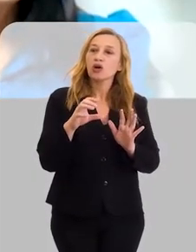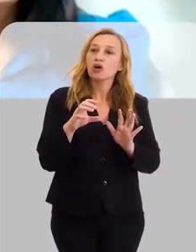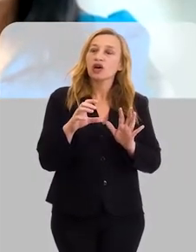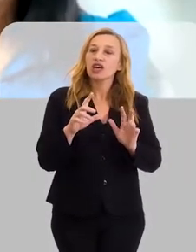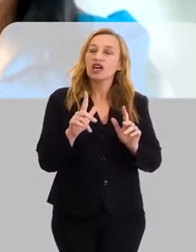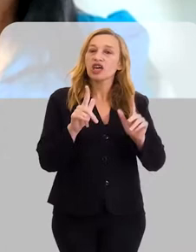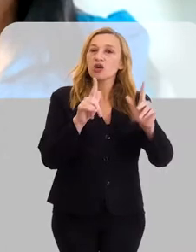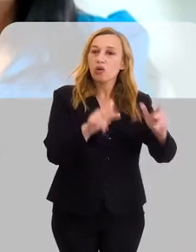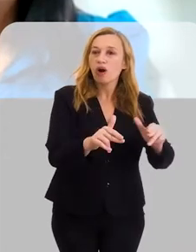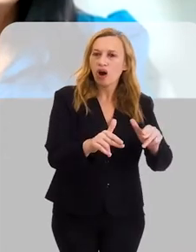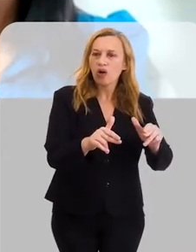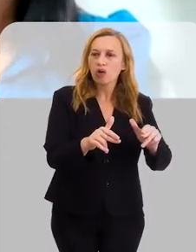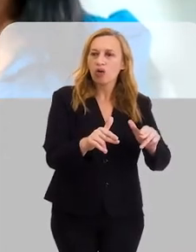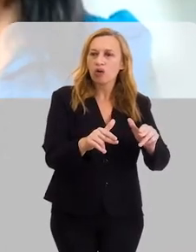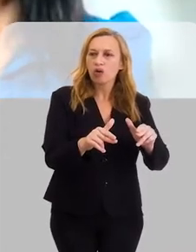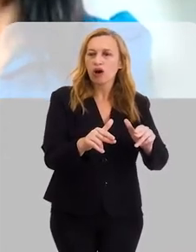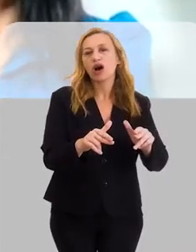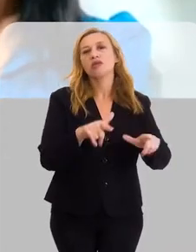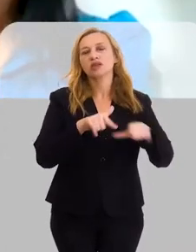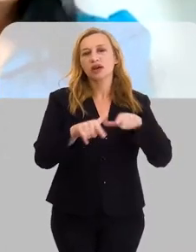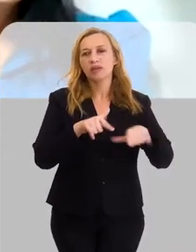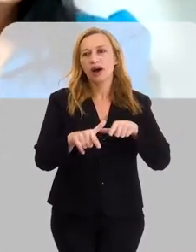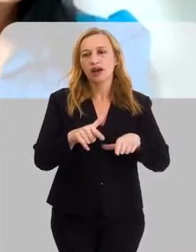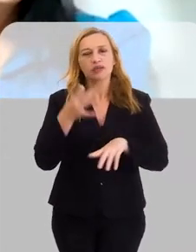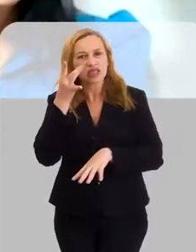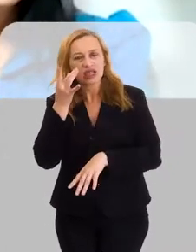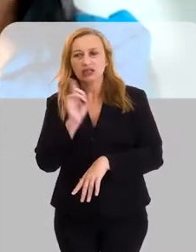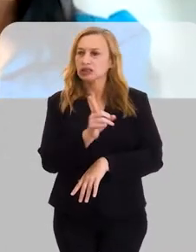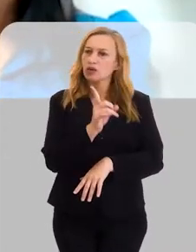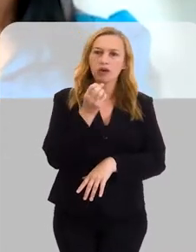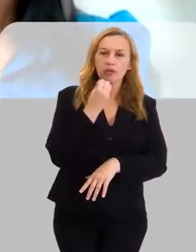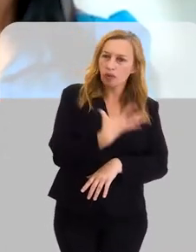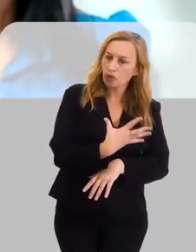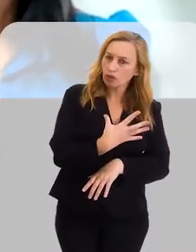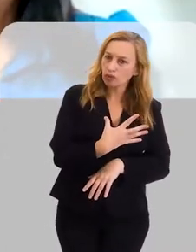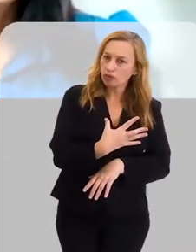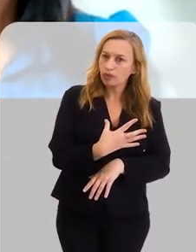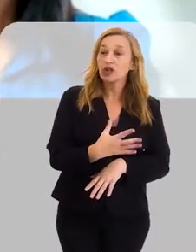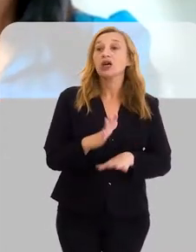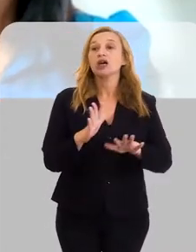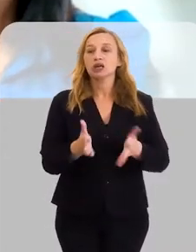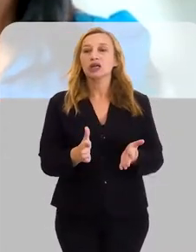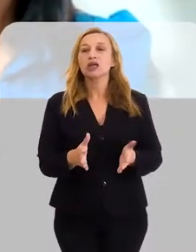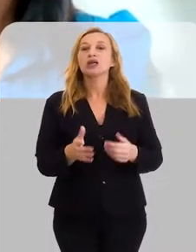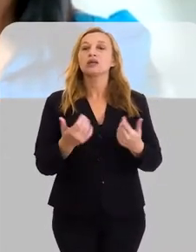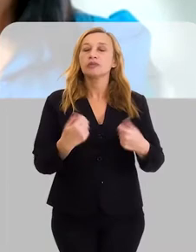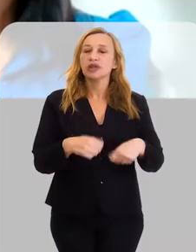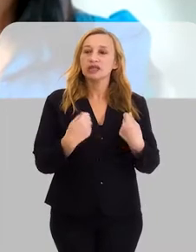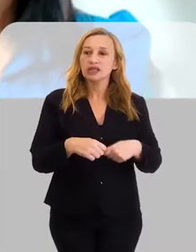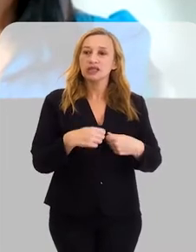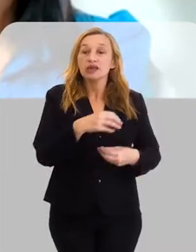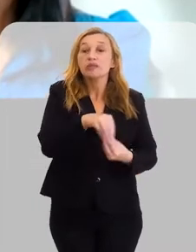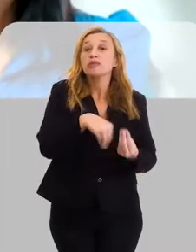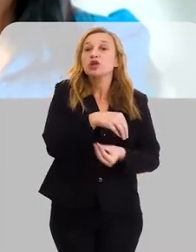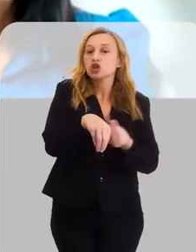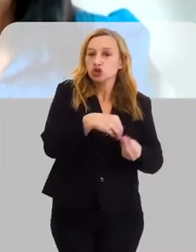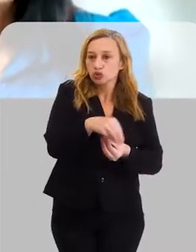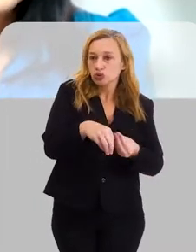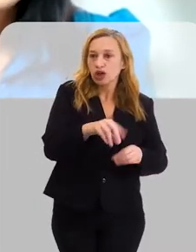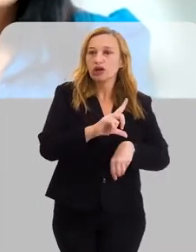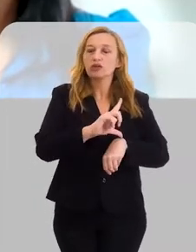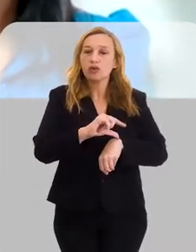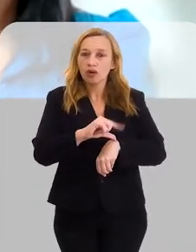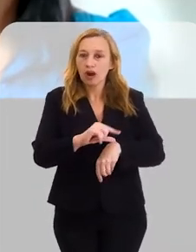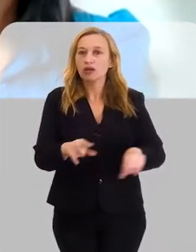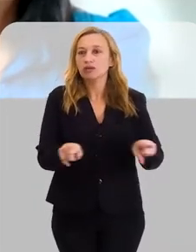do trabalho presencial. Isso não é bom. O trabalho online, ele permite o trabalho assíncrono, portanto, ele deveria ser